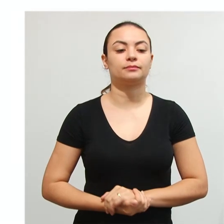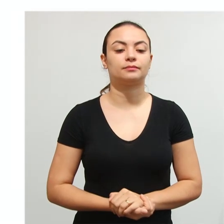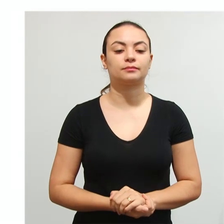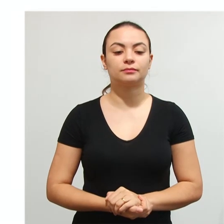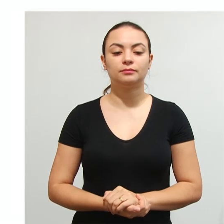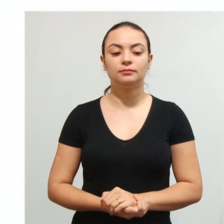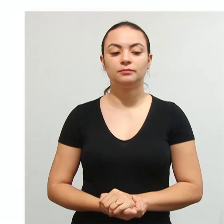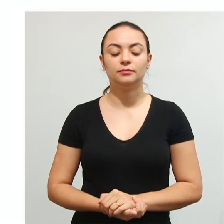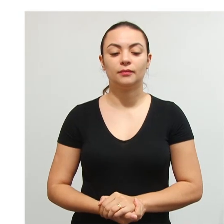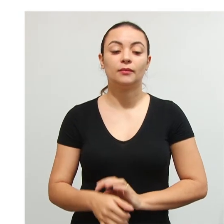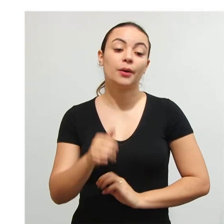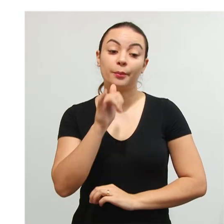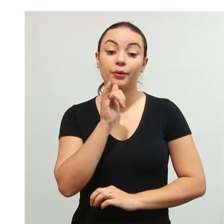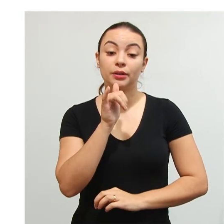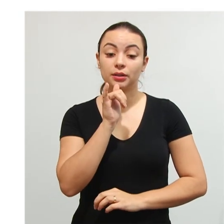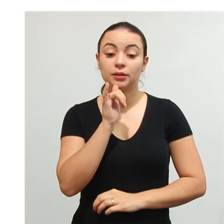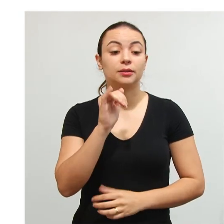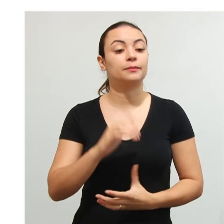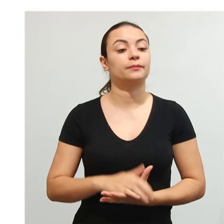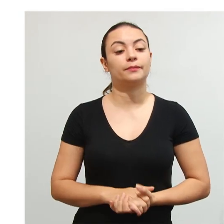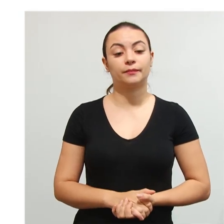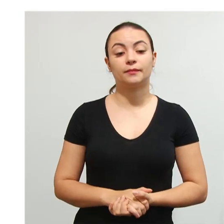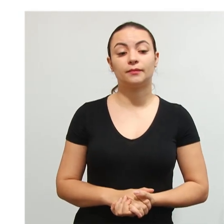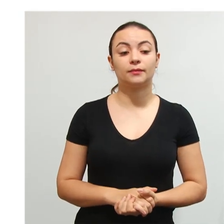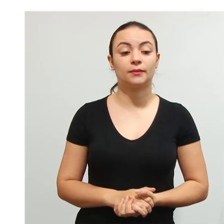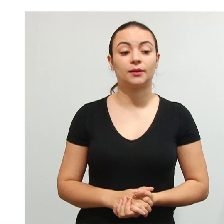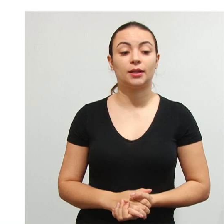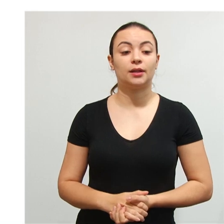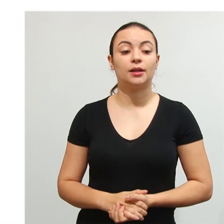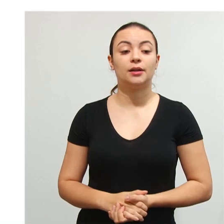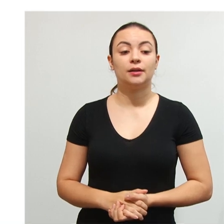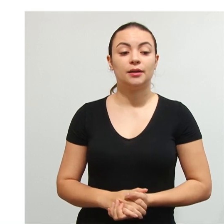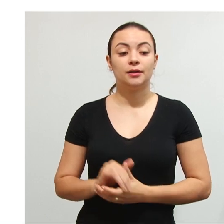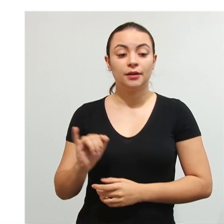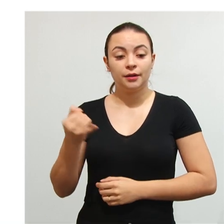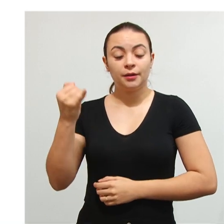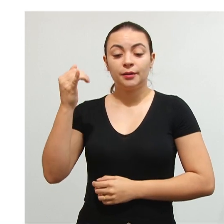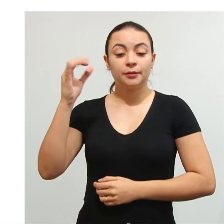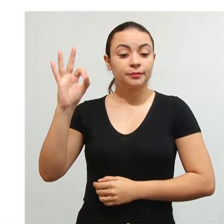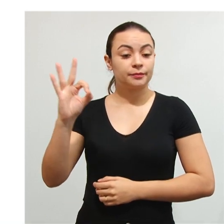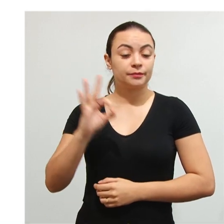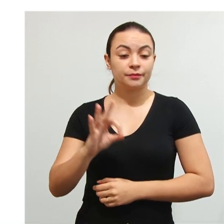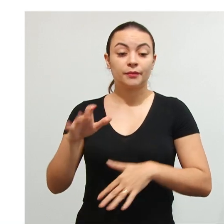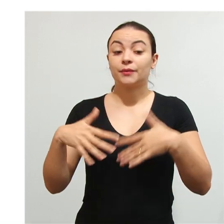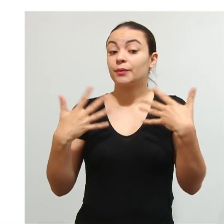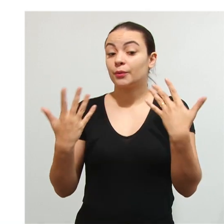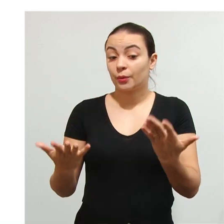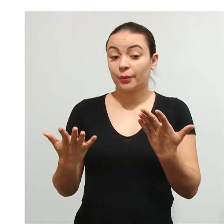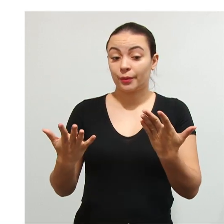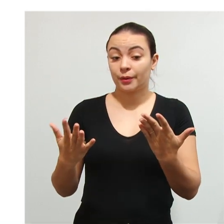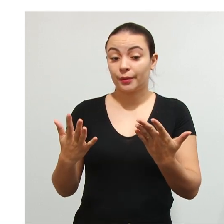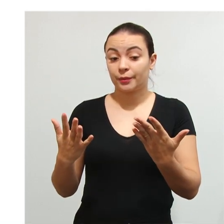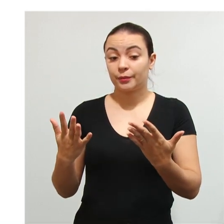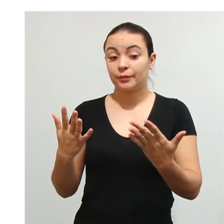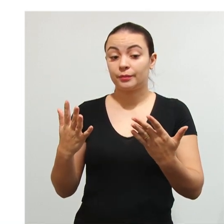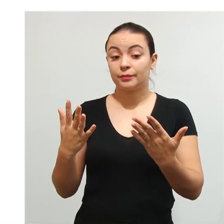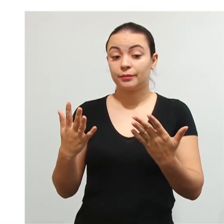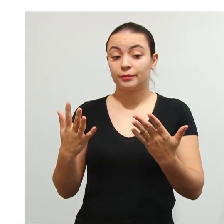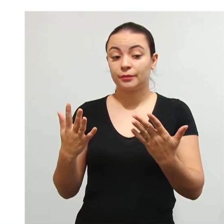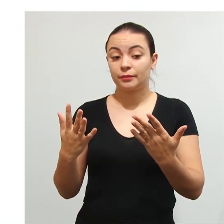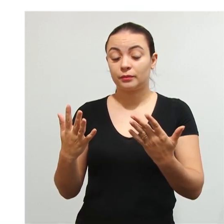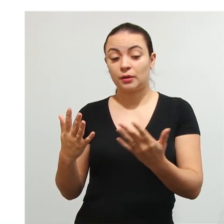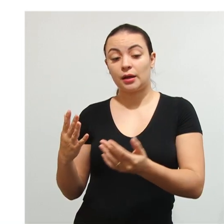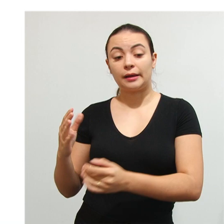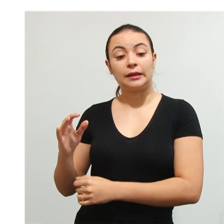vejamos um exemplo em juros simples qual seria a taxa anual dada uma taxa de dois